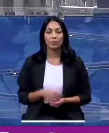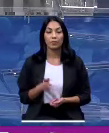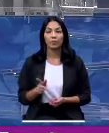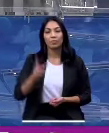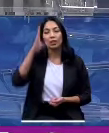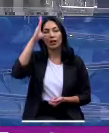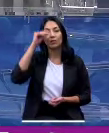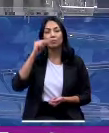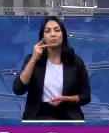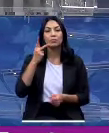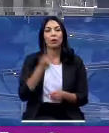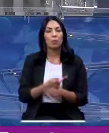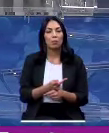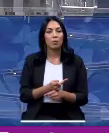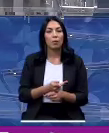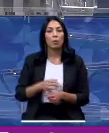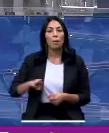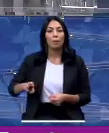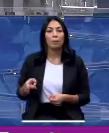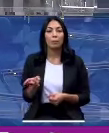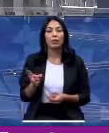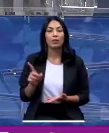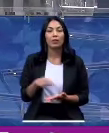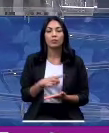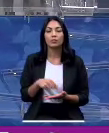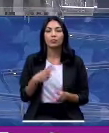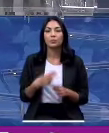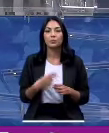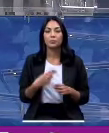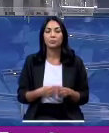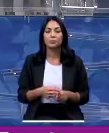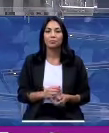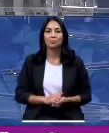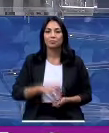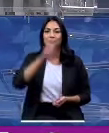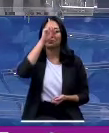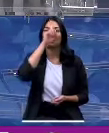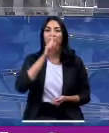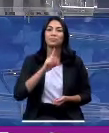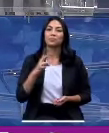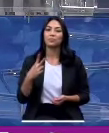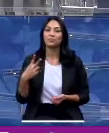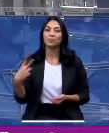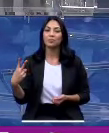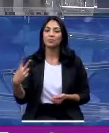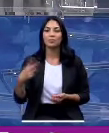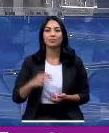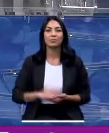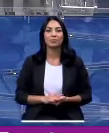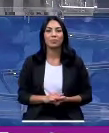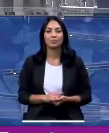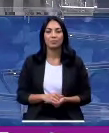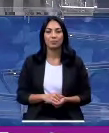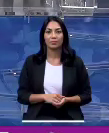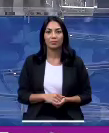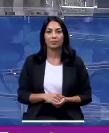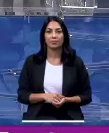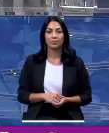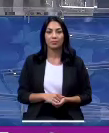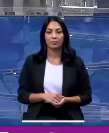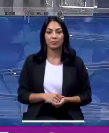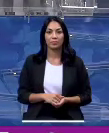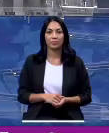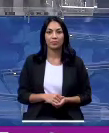Todas as noites, milhões em prêmios nas Loterias Caixa. Bola amarela, número 22. Amarela,